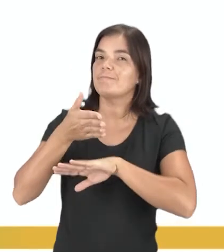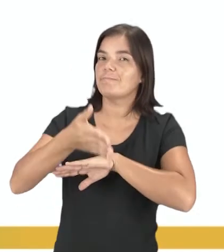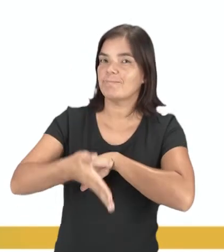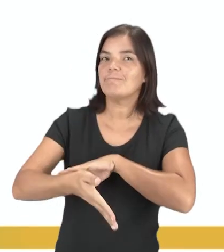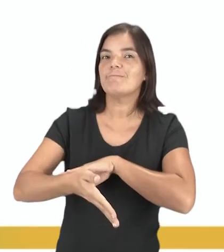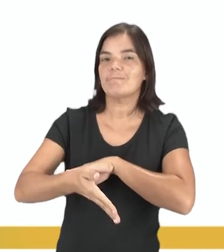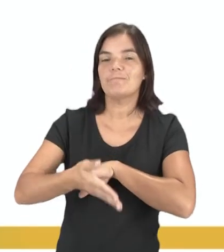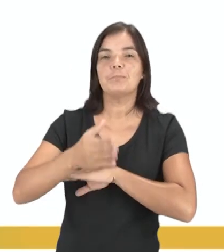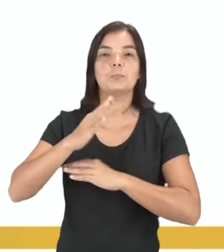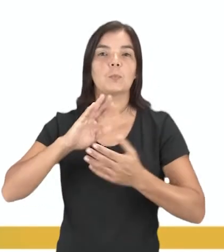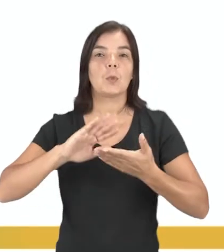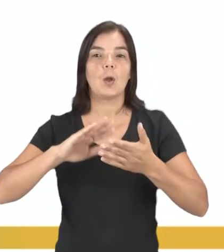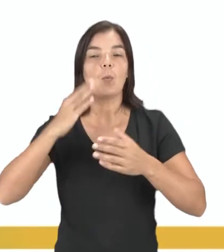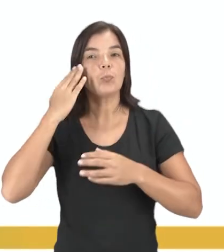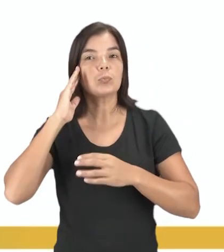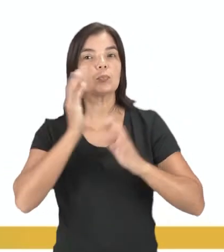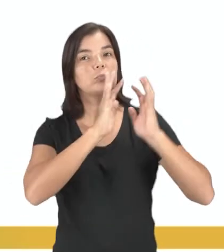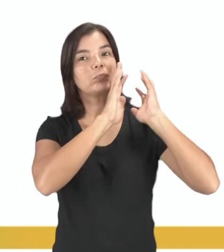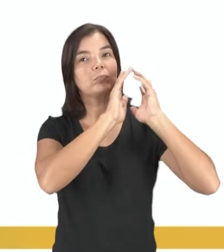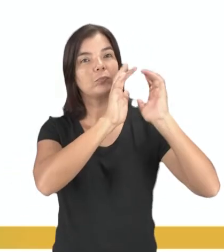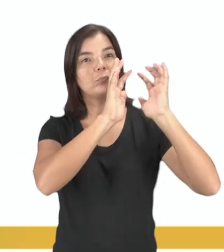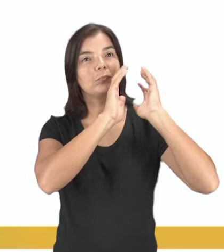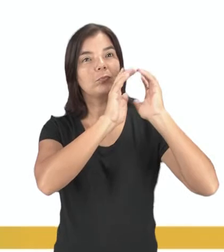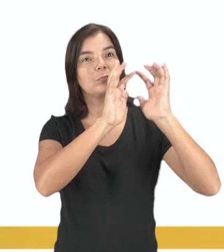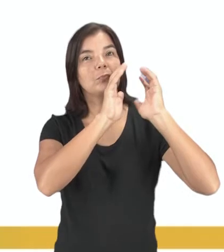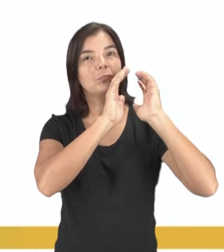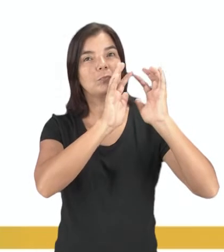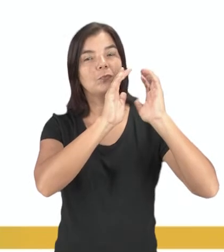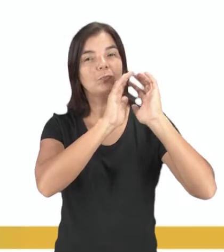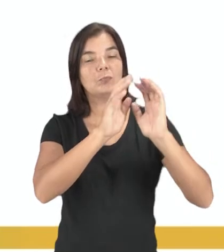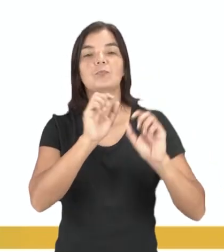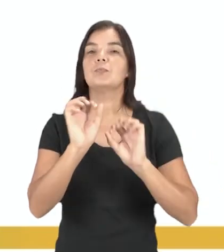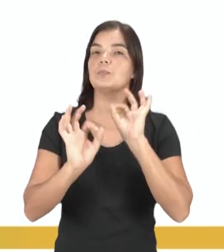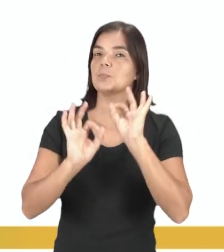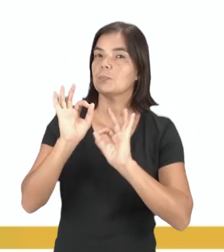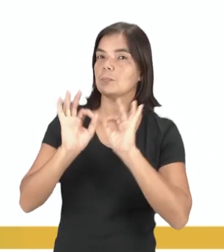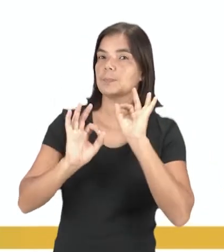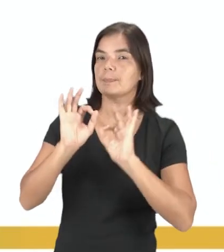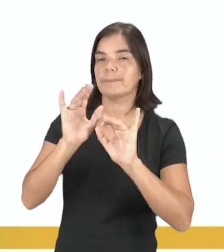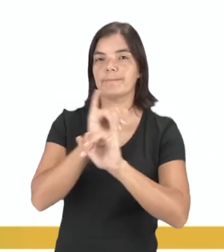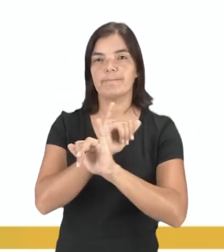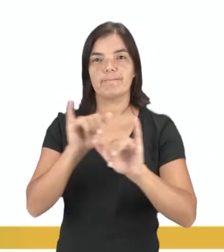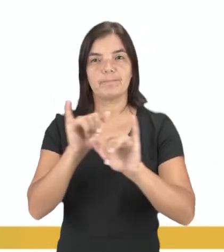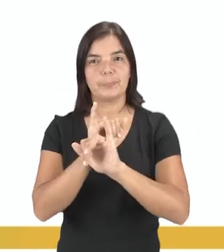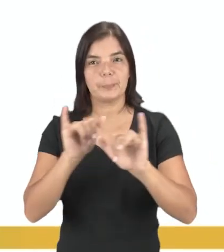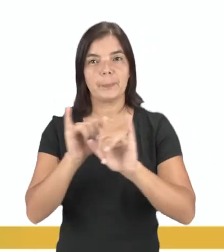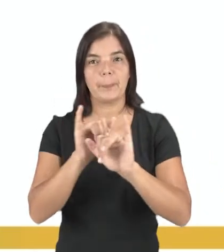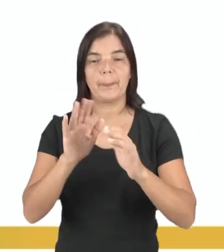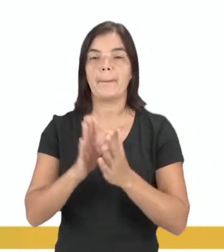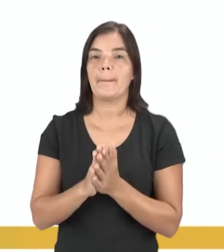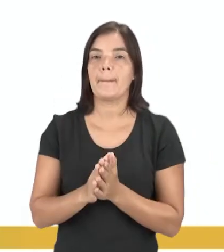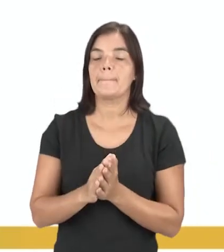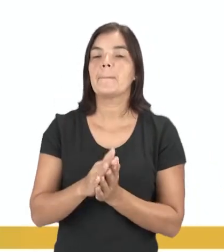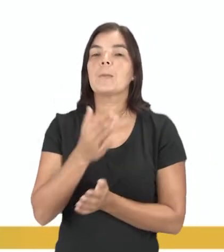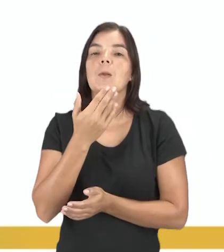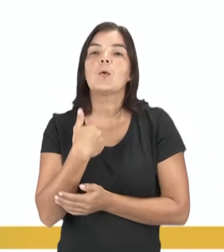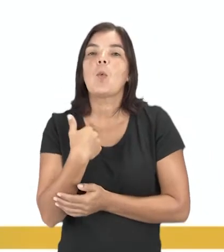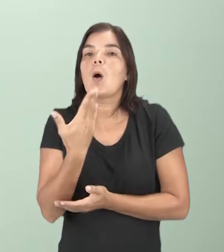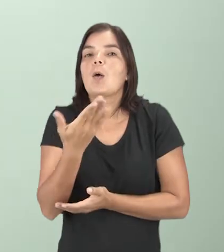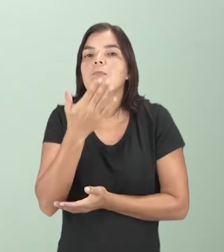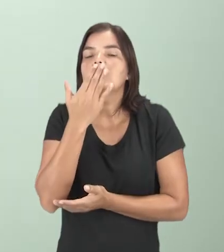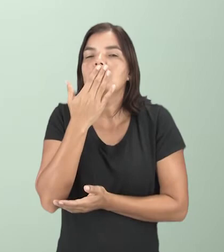diretamente a interpretação para o cérebro, onde será produzido as informações sobre aquele tipo de